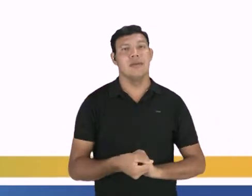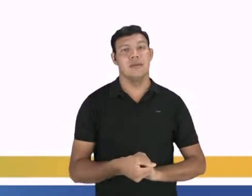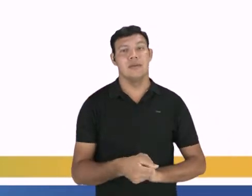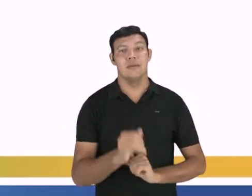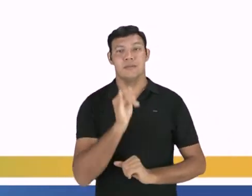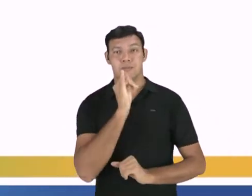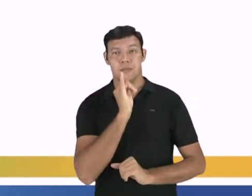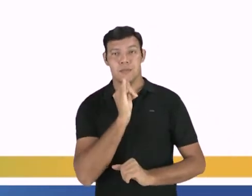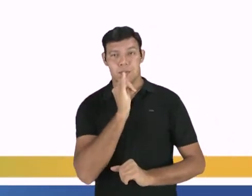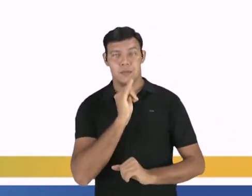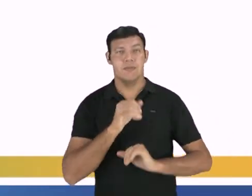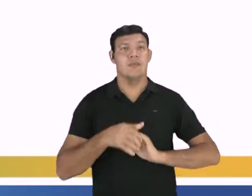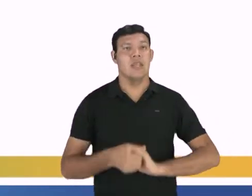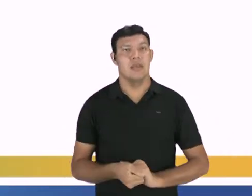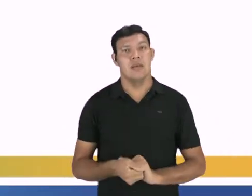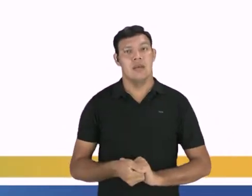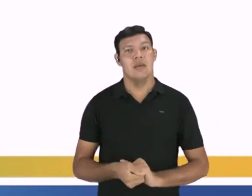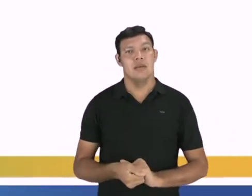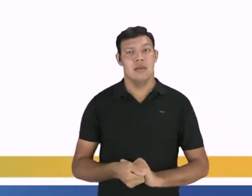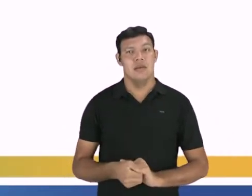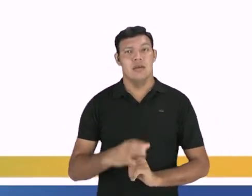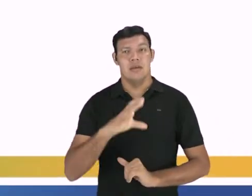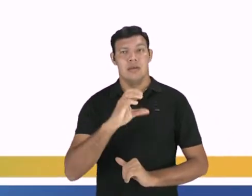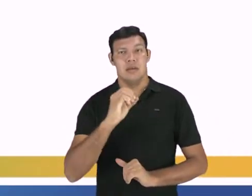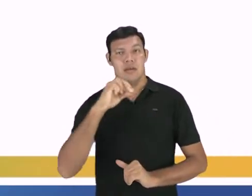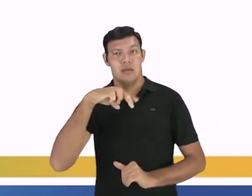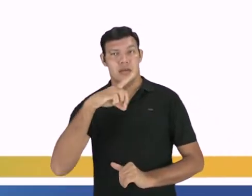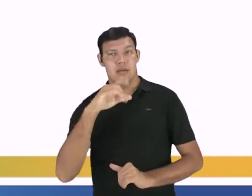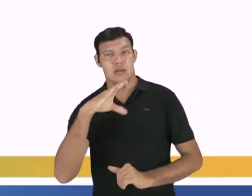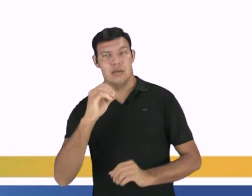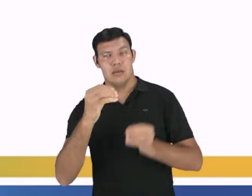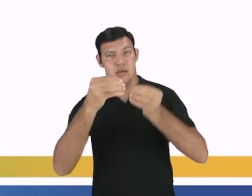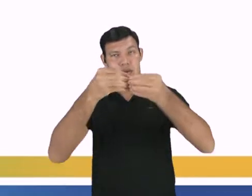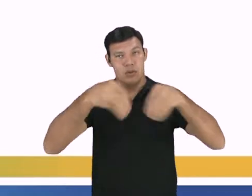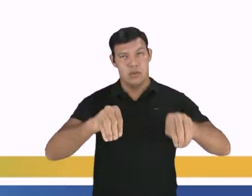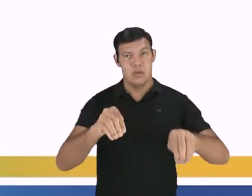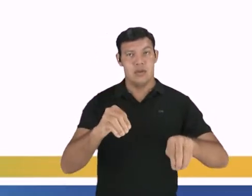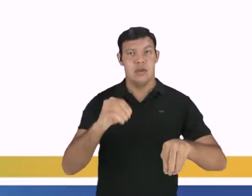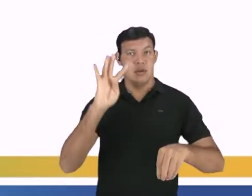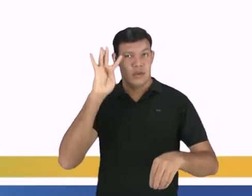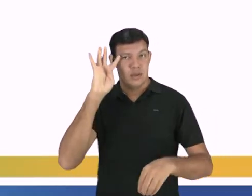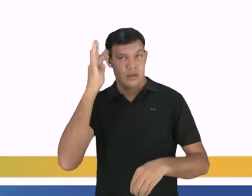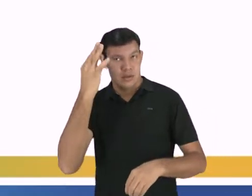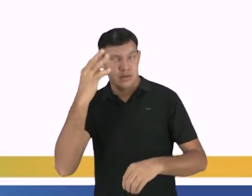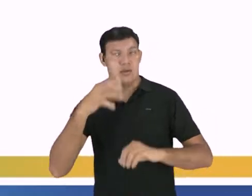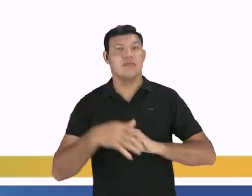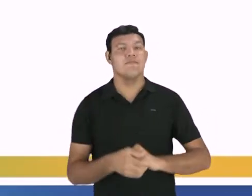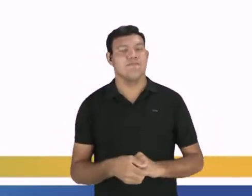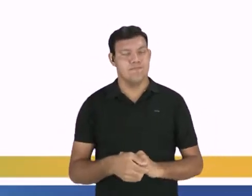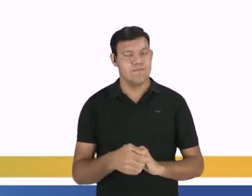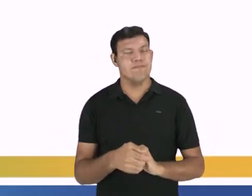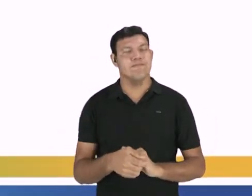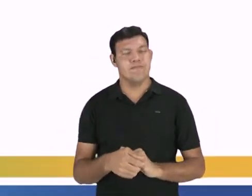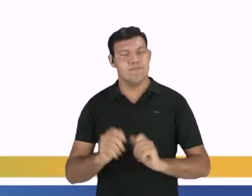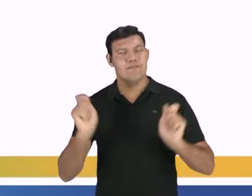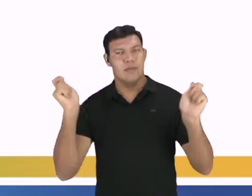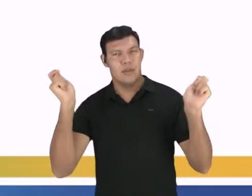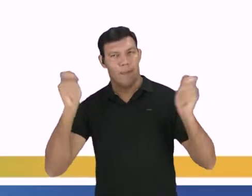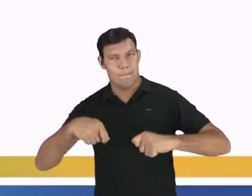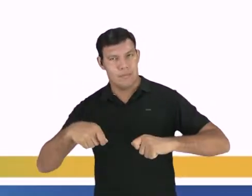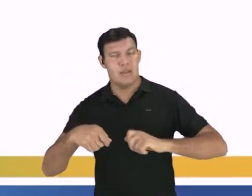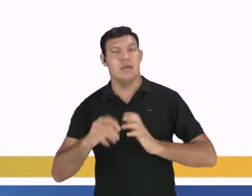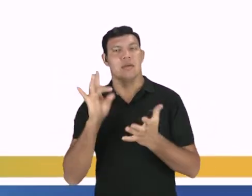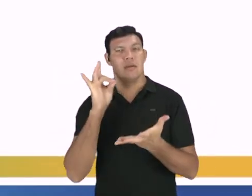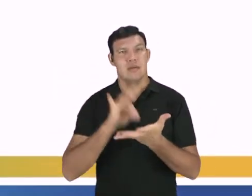uma condição com uma consequência, um resultado provável,